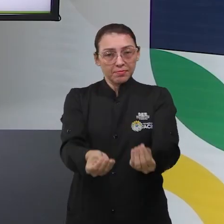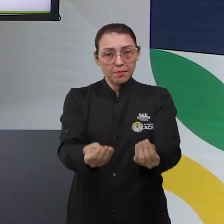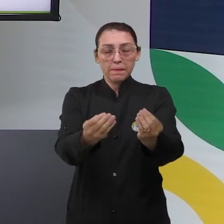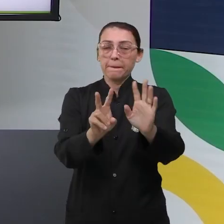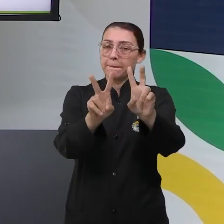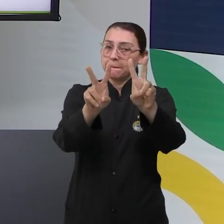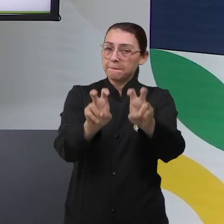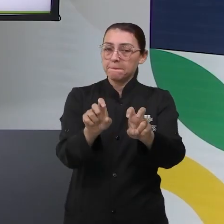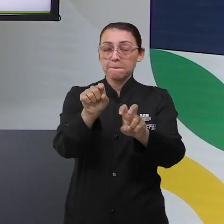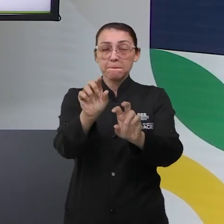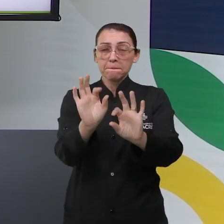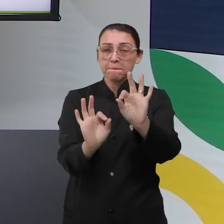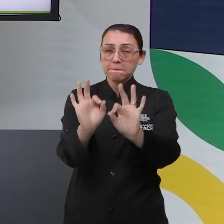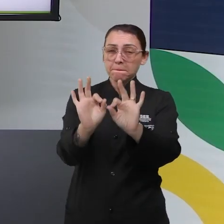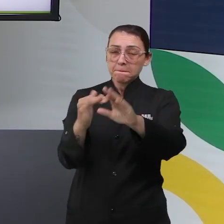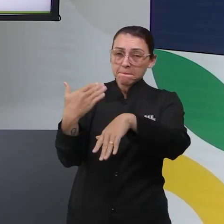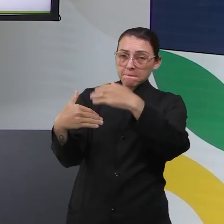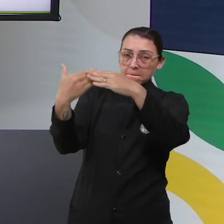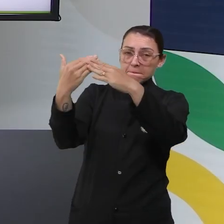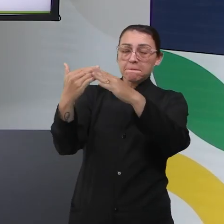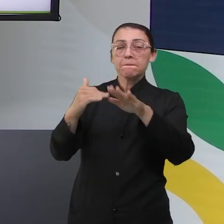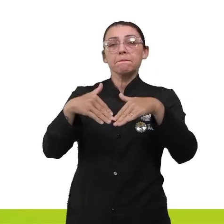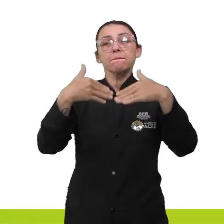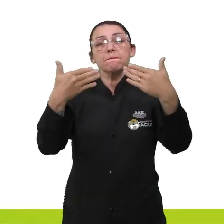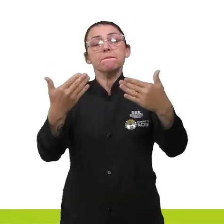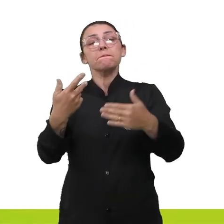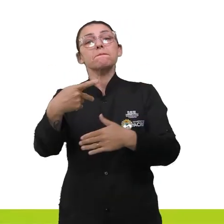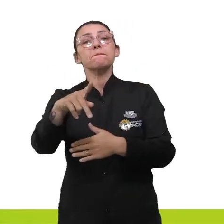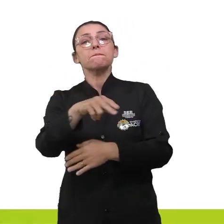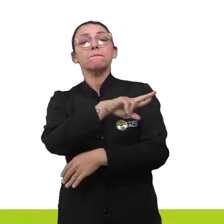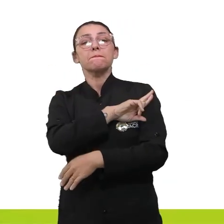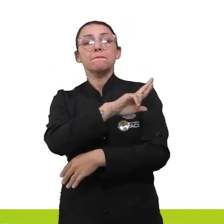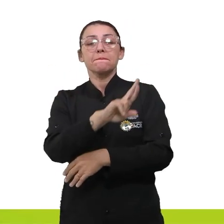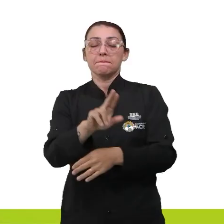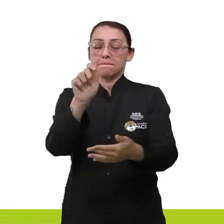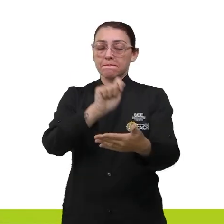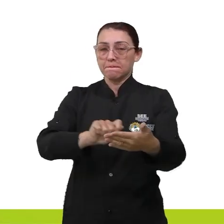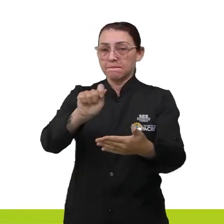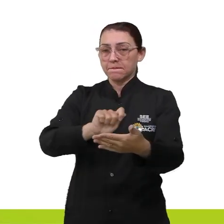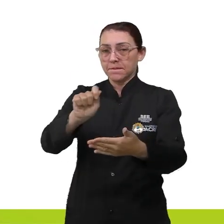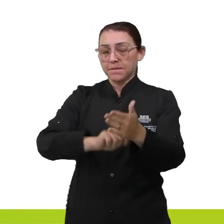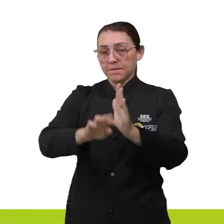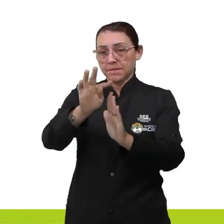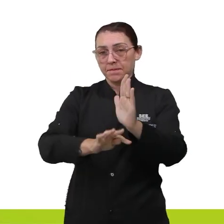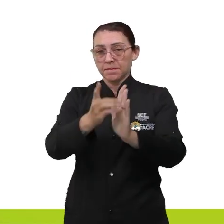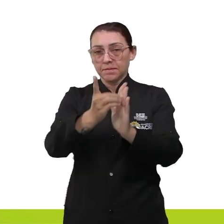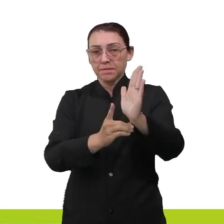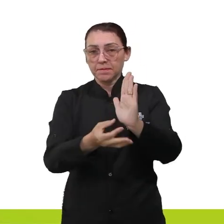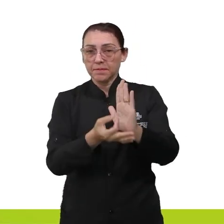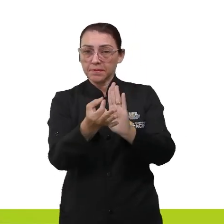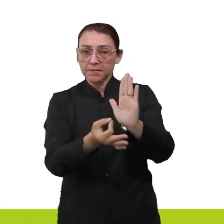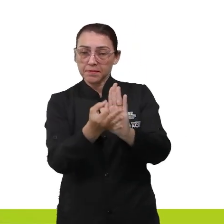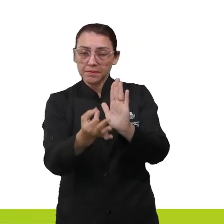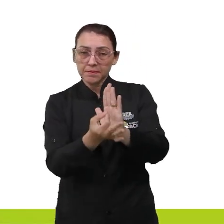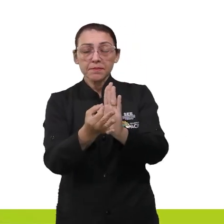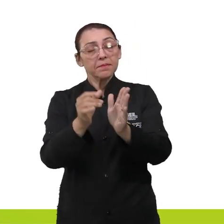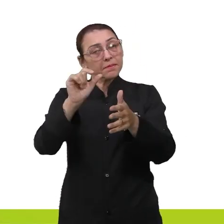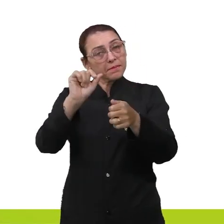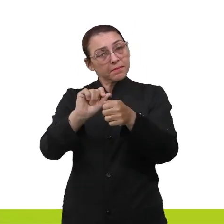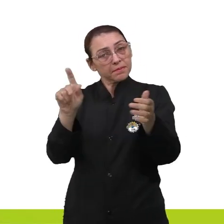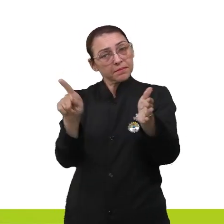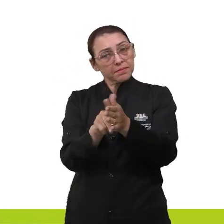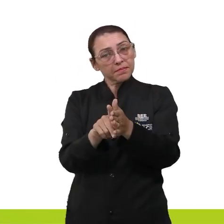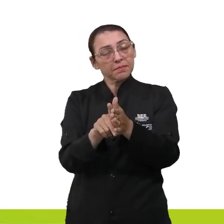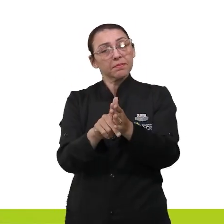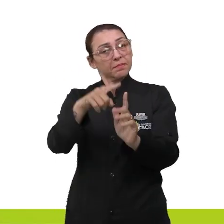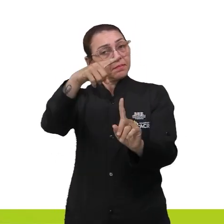o tema para você escrever. Então, qual é a sua tarefa? Escrever esse texto dissertativo, argumentativo, que faz parte